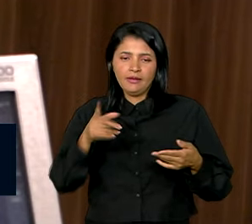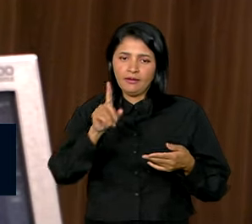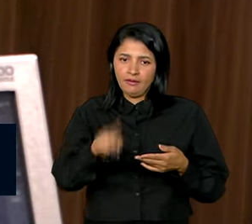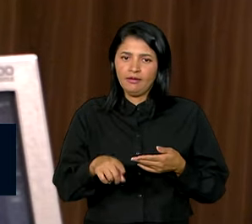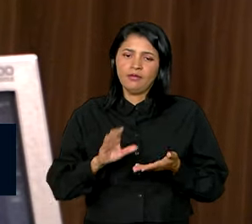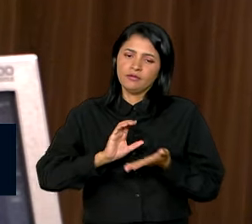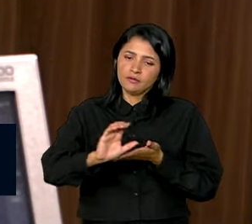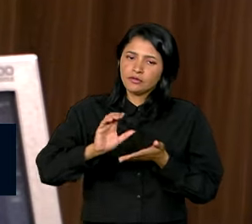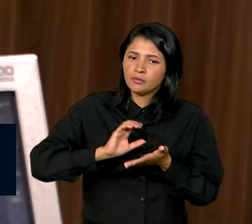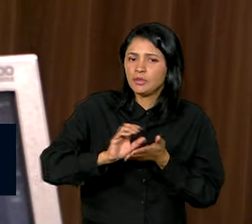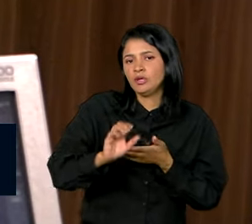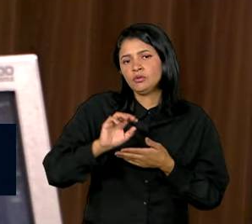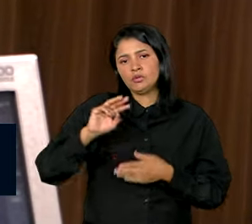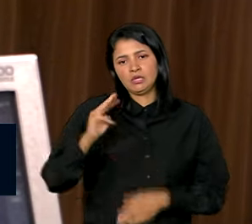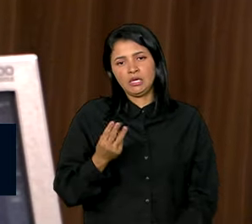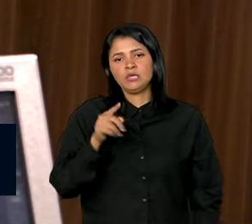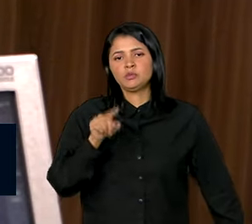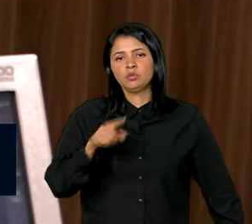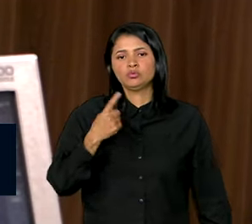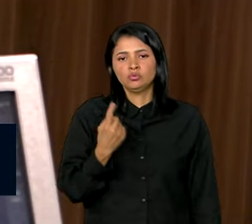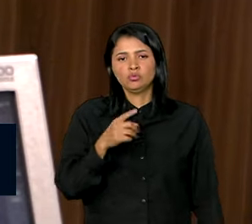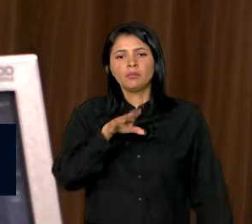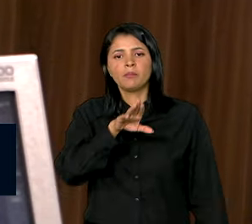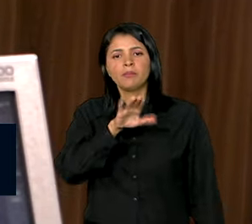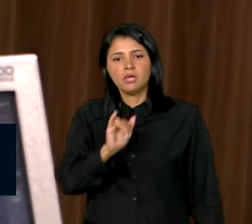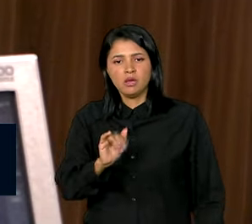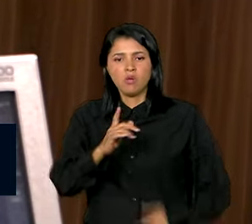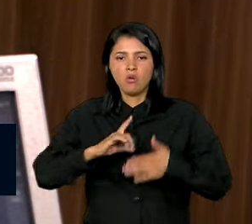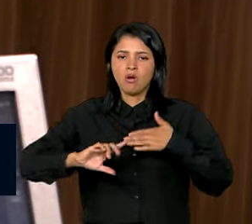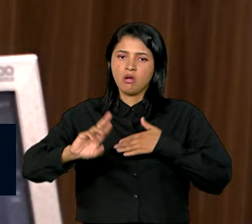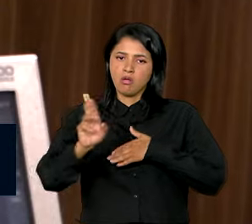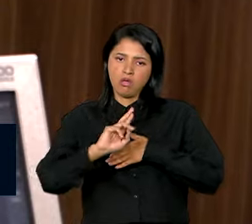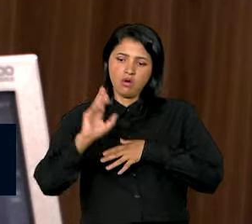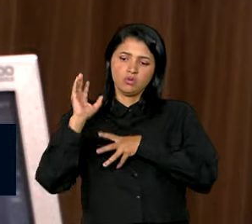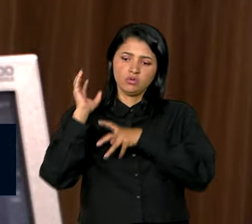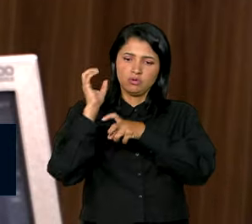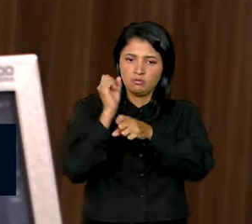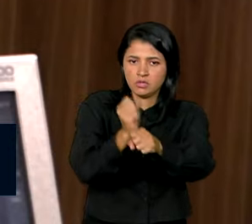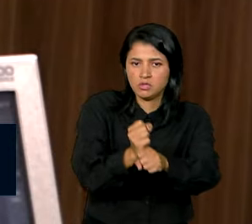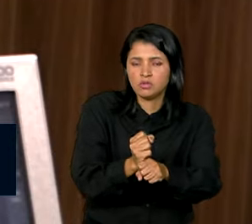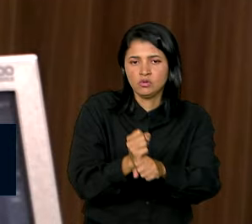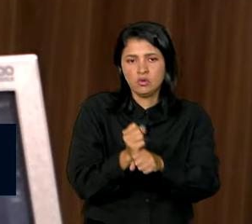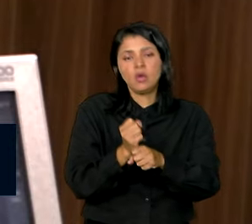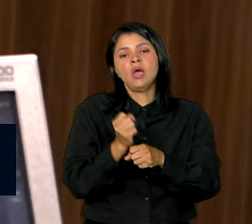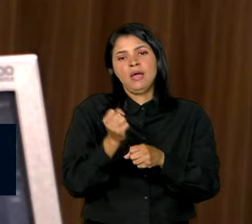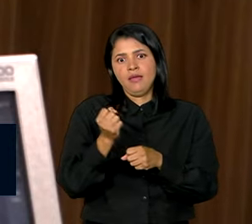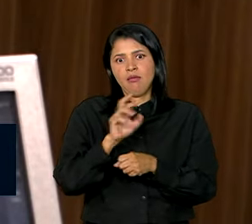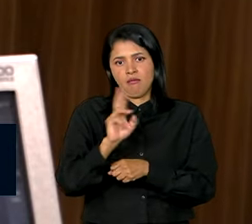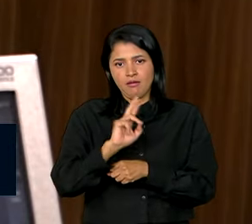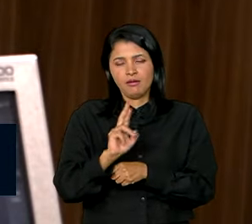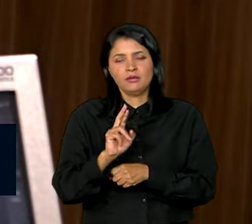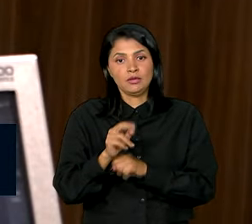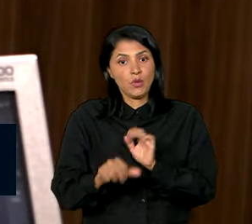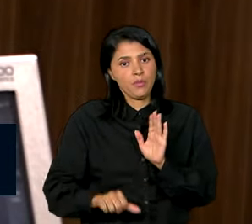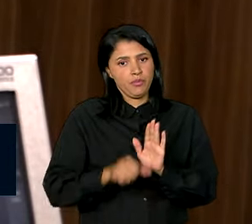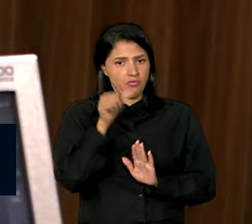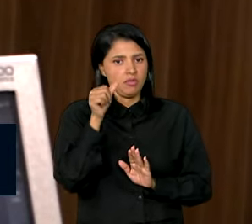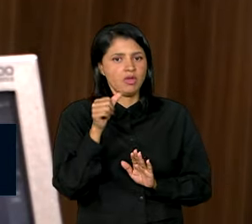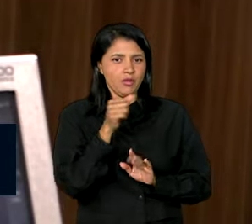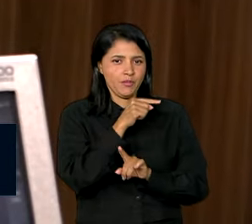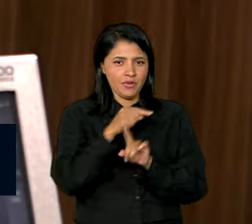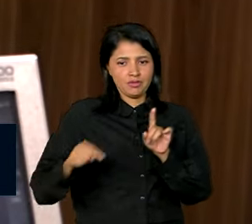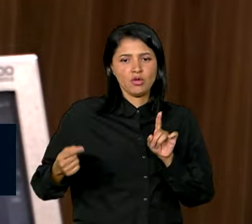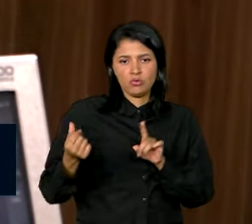São investimentos de 3,1 bilhões de reais, somando tudo, e o primeiro, mais robusto, né? Quase metade